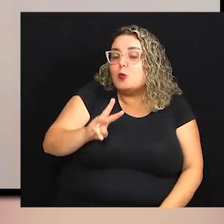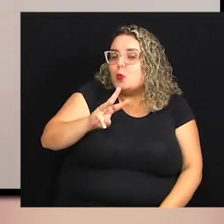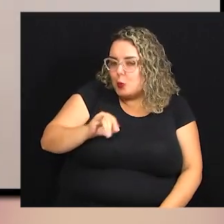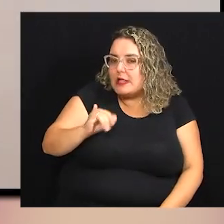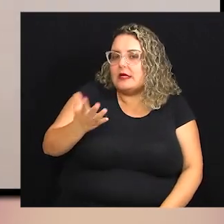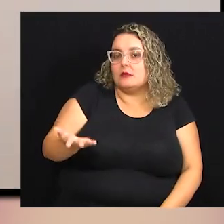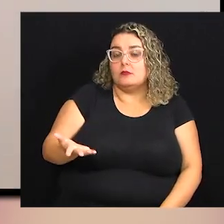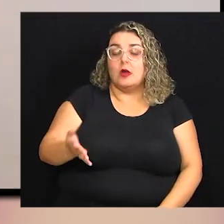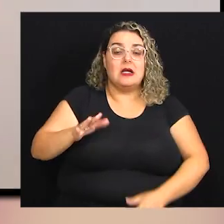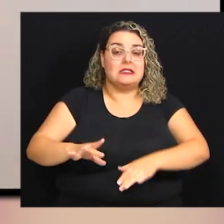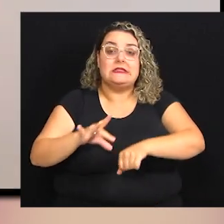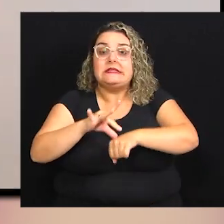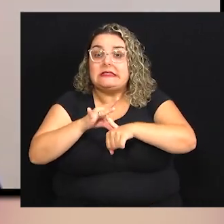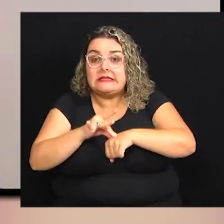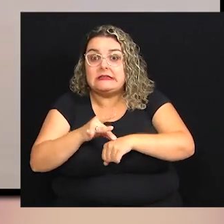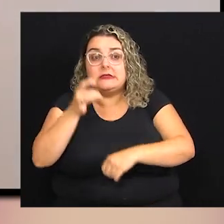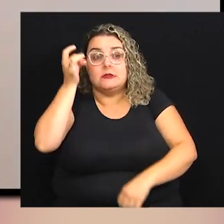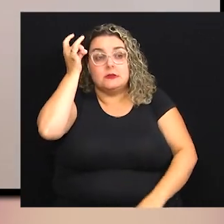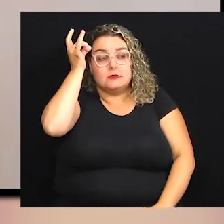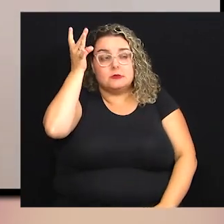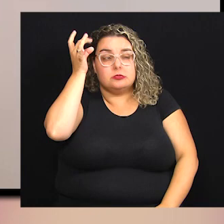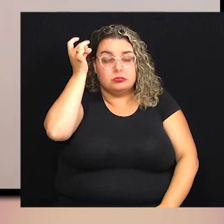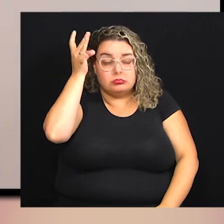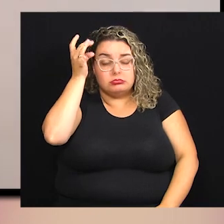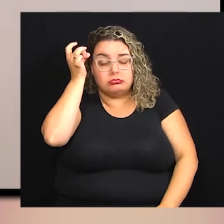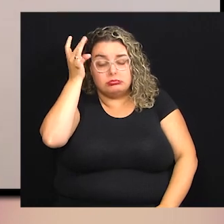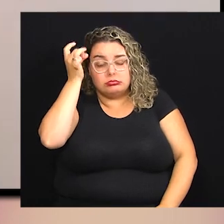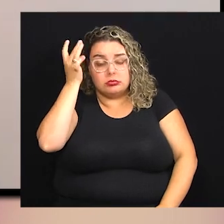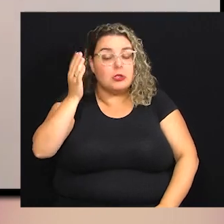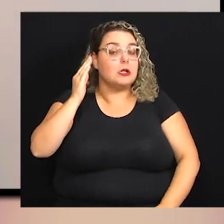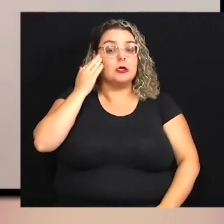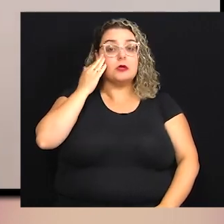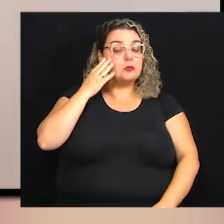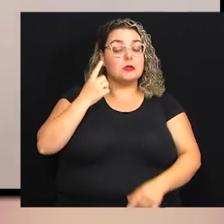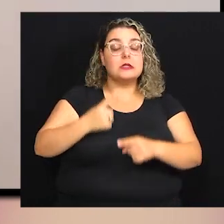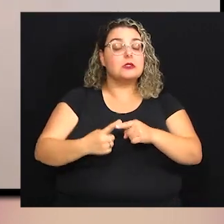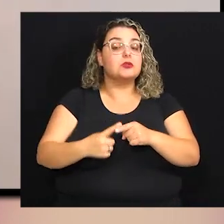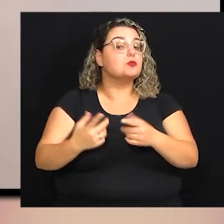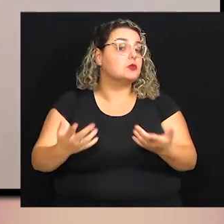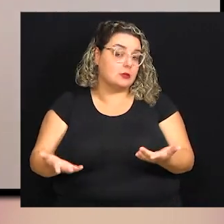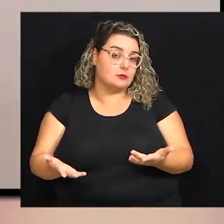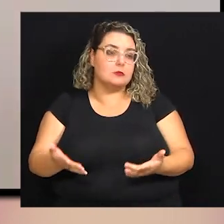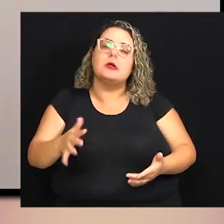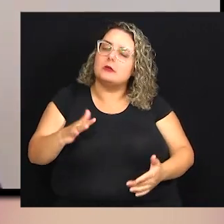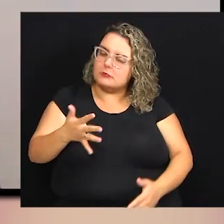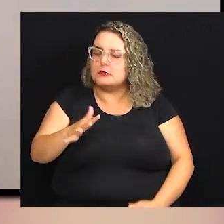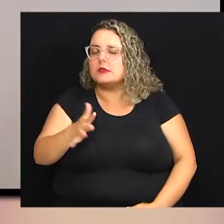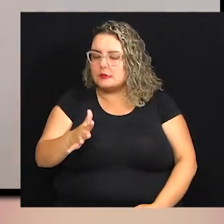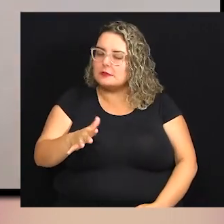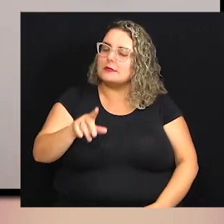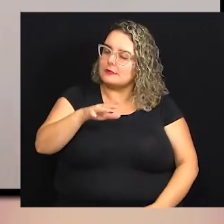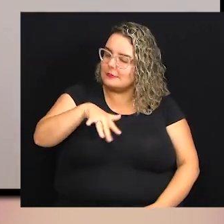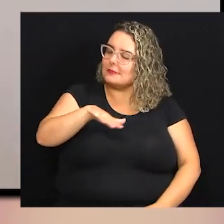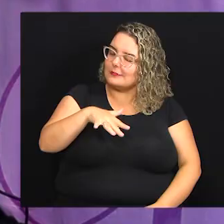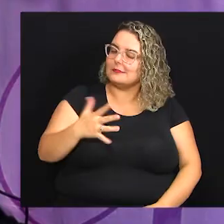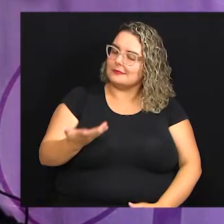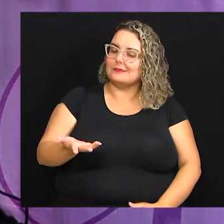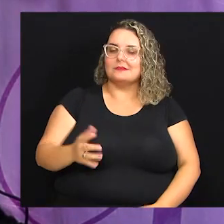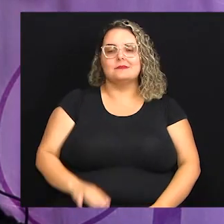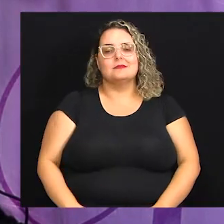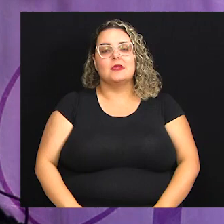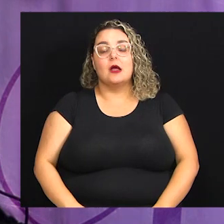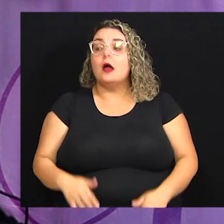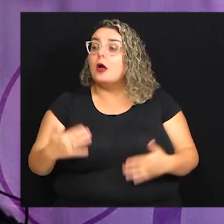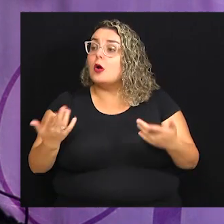como que a gente pode dizer, um bife causa dor de cabeça, entendeu? E a gente não entende por quê, mas é mais ou menos por aí.